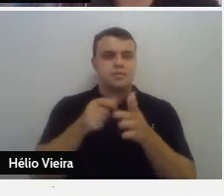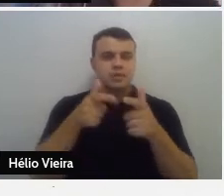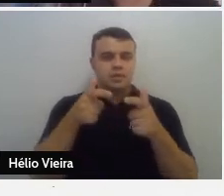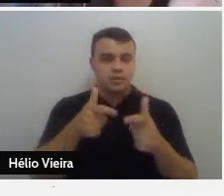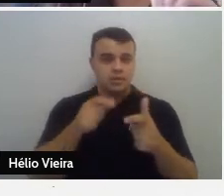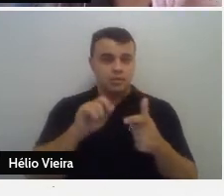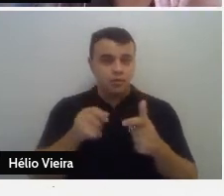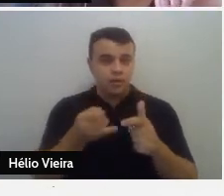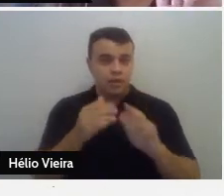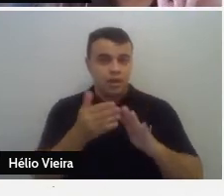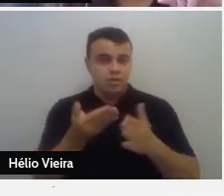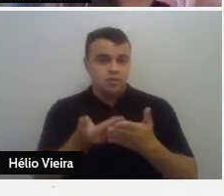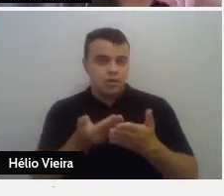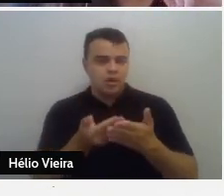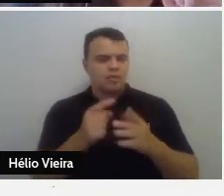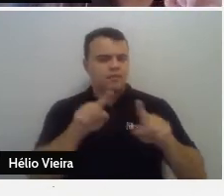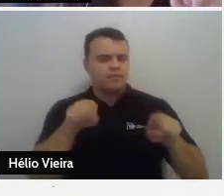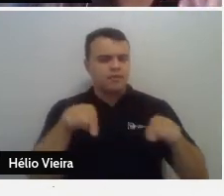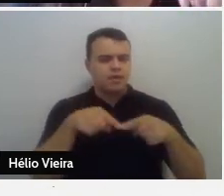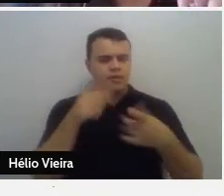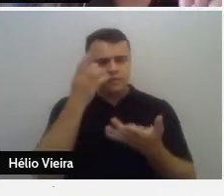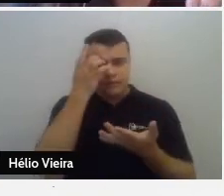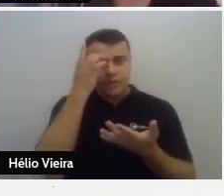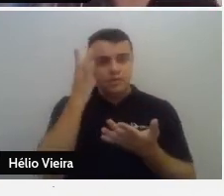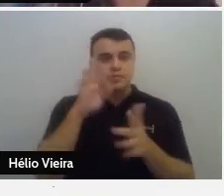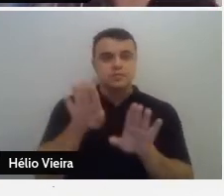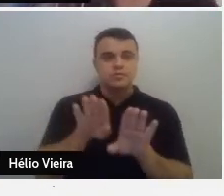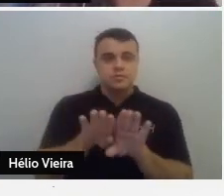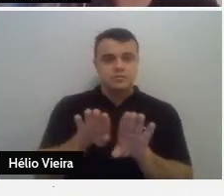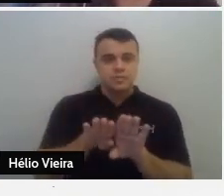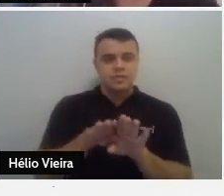aula facilmente